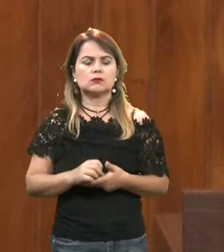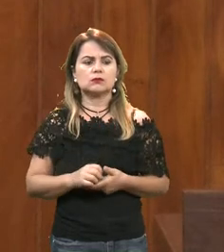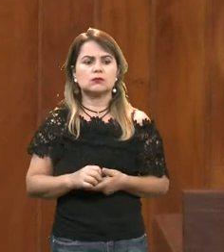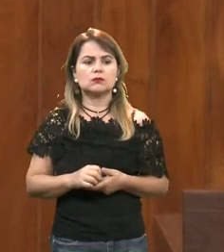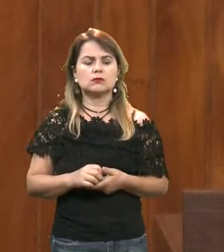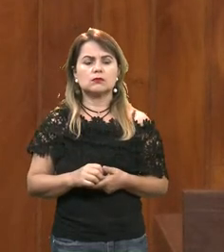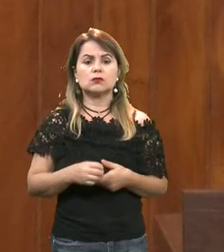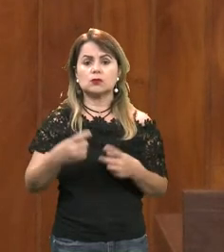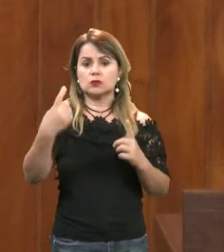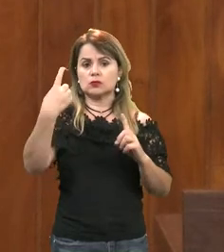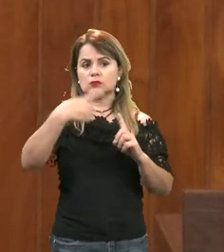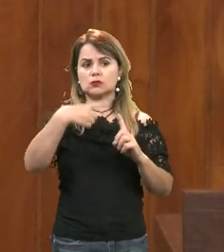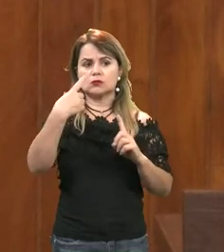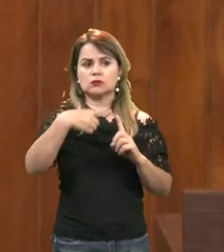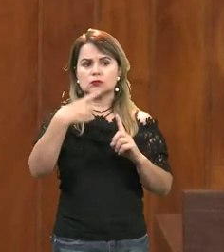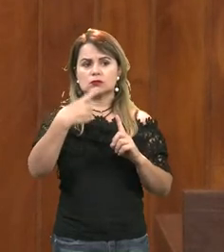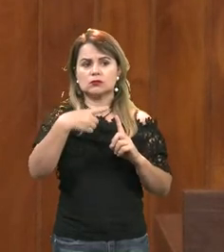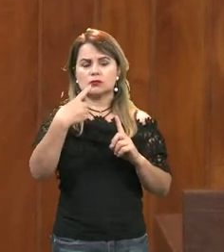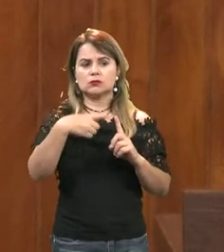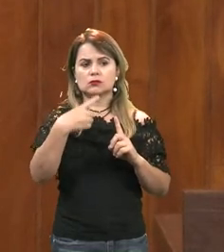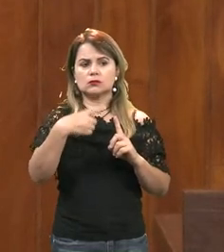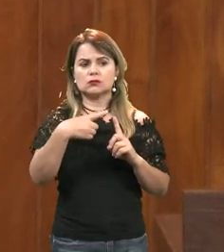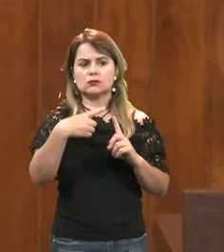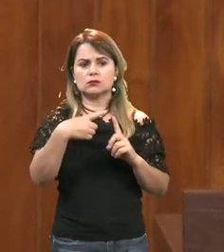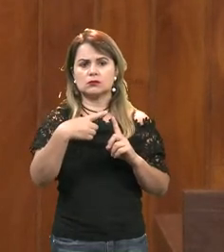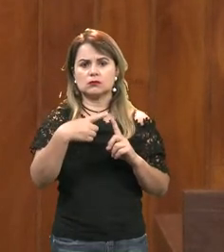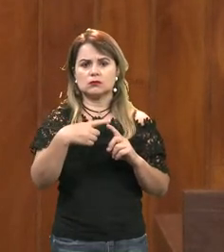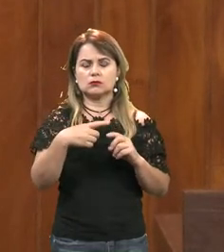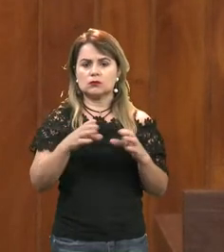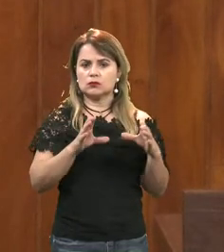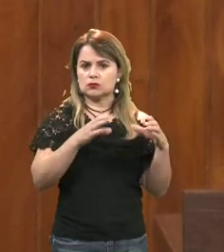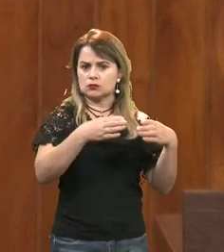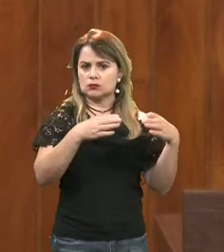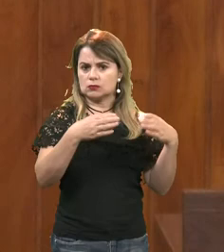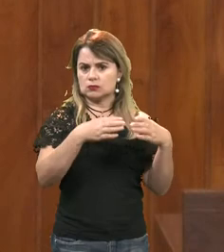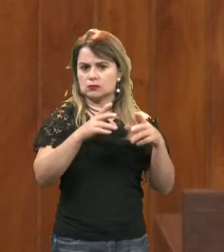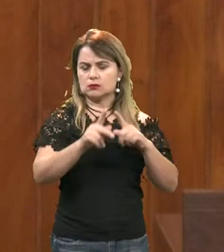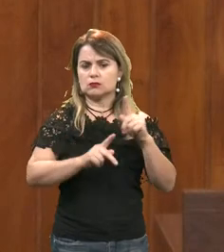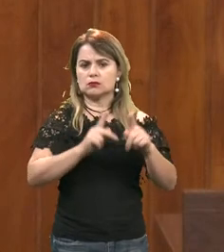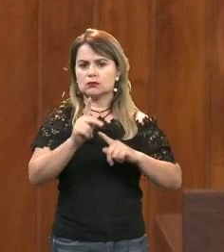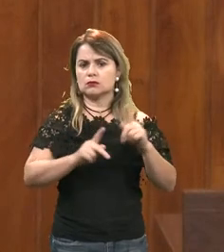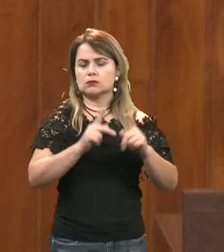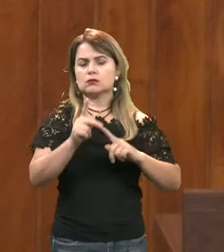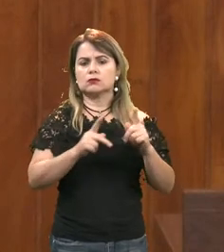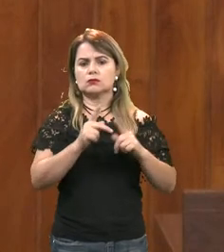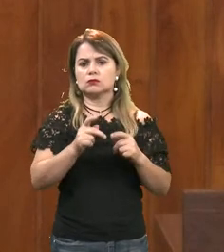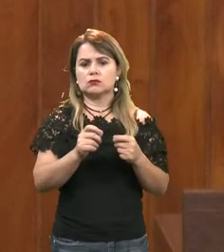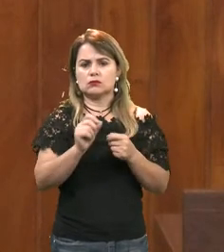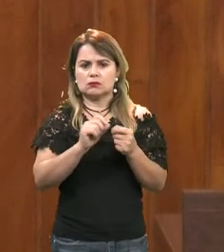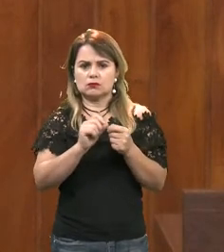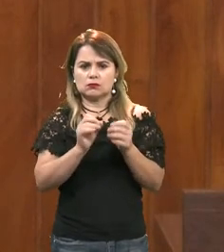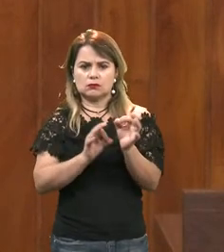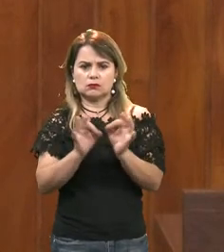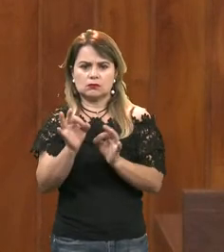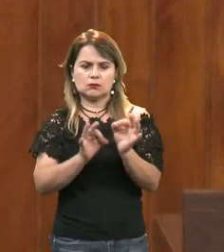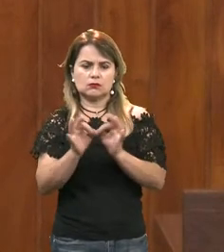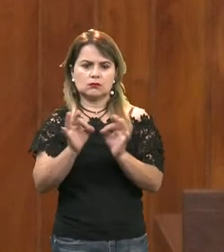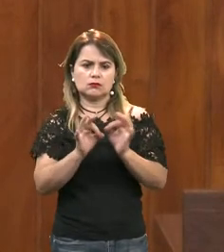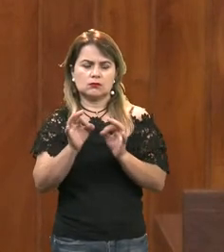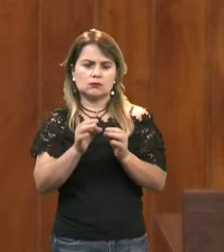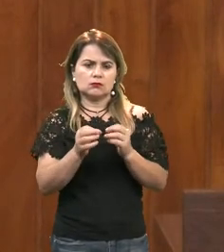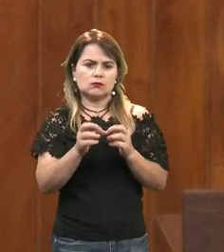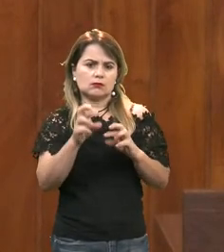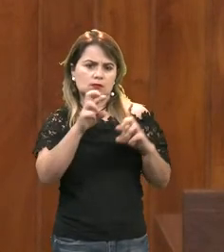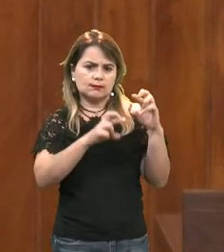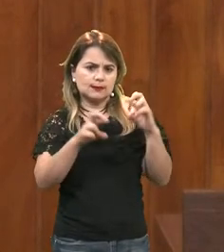Dos objetivos, são objetivos do comitê a formulação, o monitoramento e a